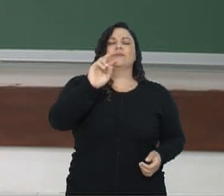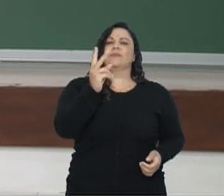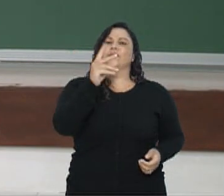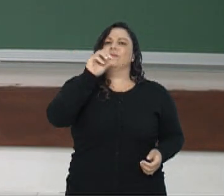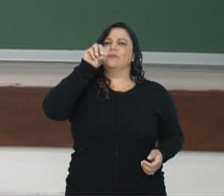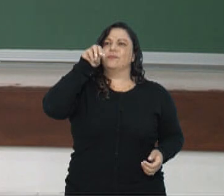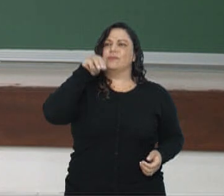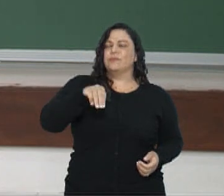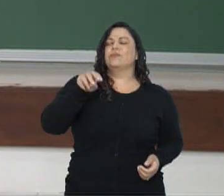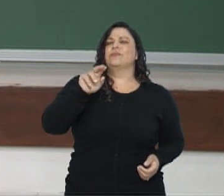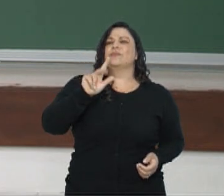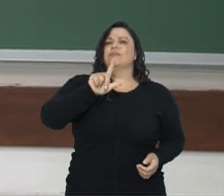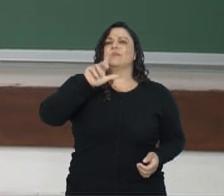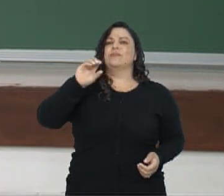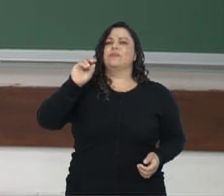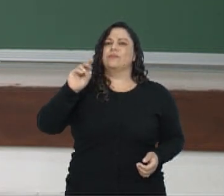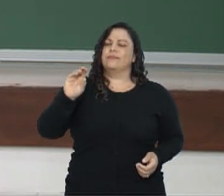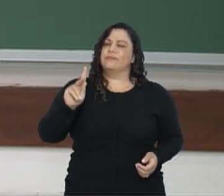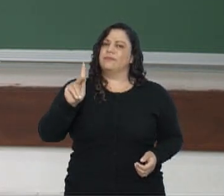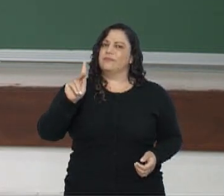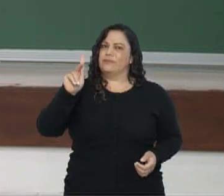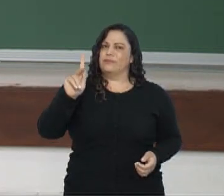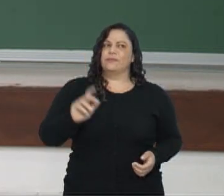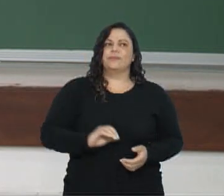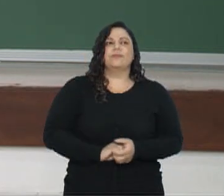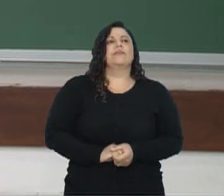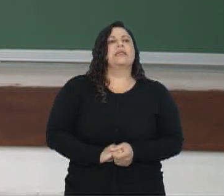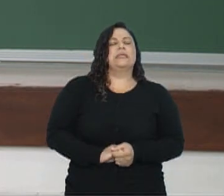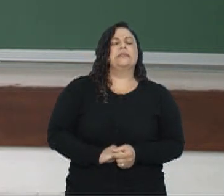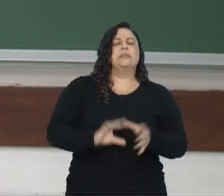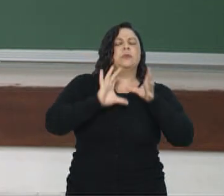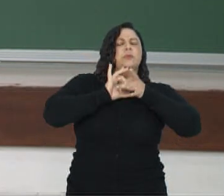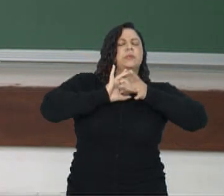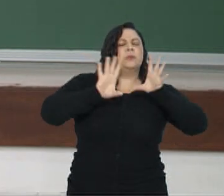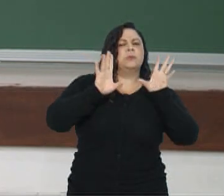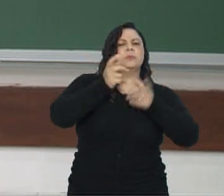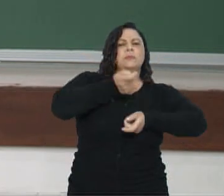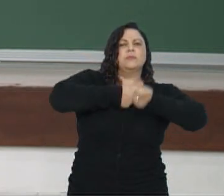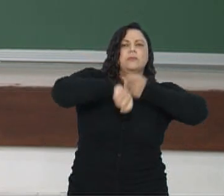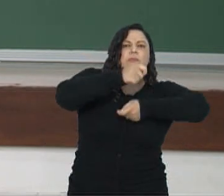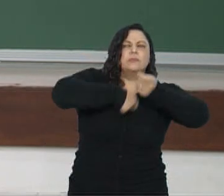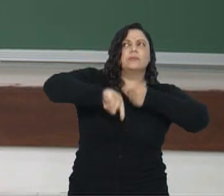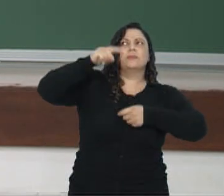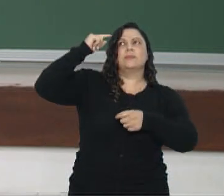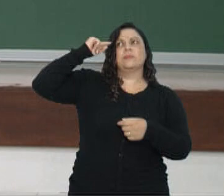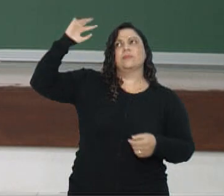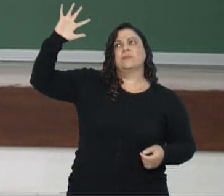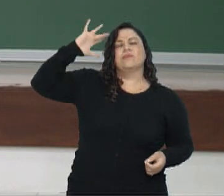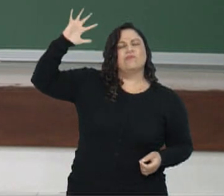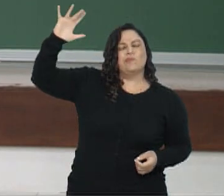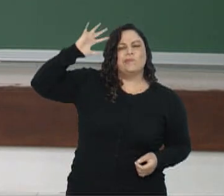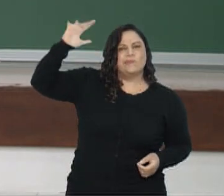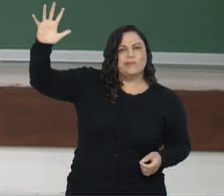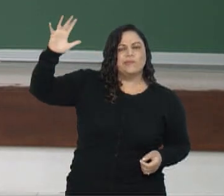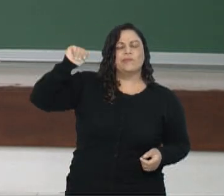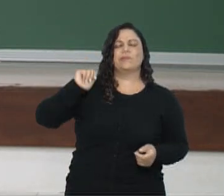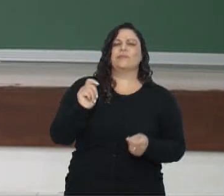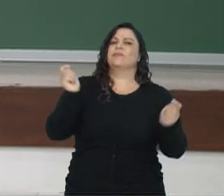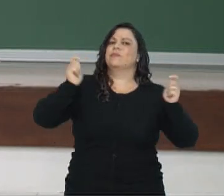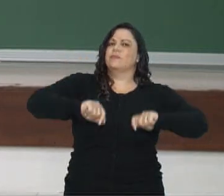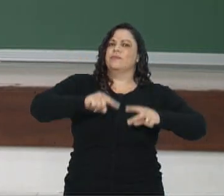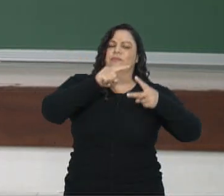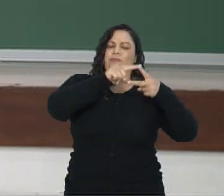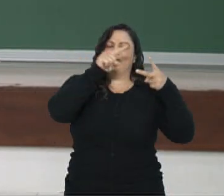político, certo? O liberalismo econômico vai se basear nas ideias do John Locke e vai se basear nas ideias de Adam